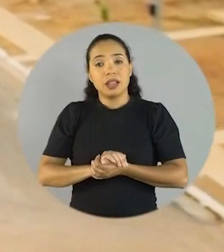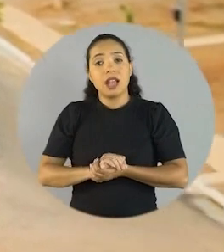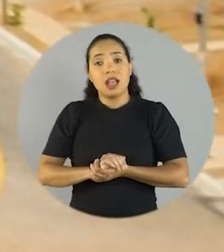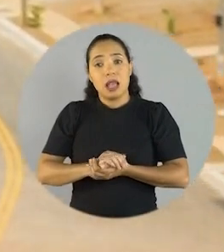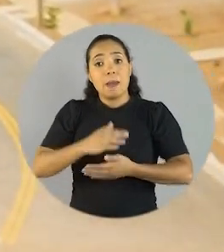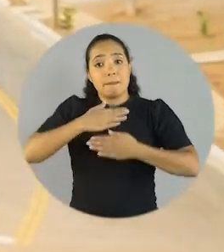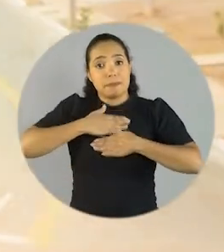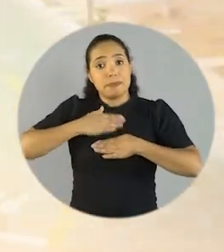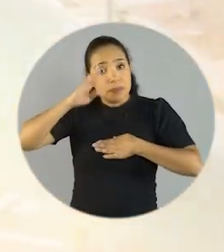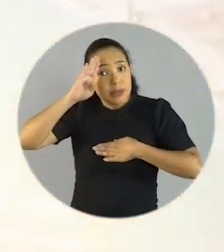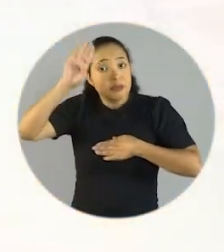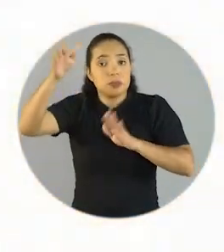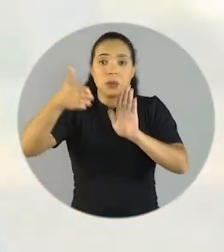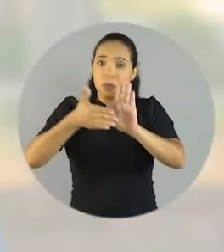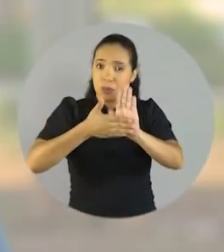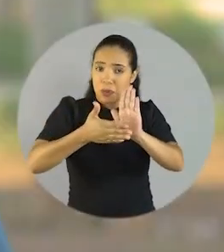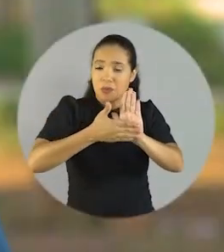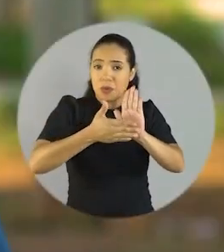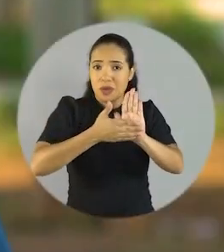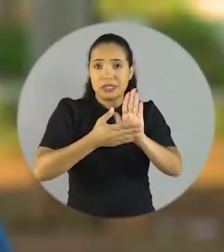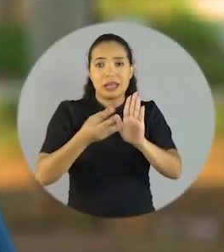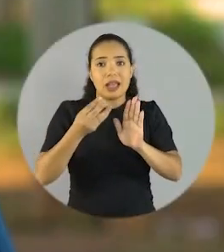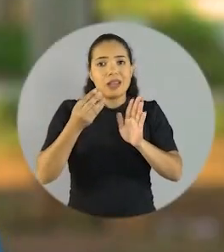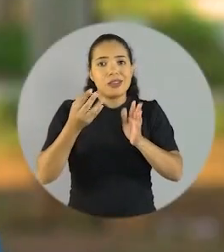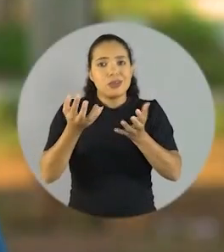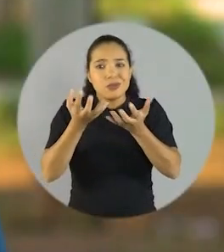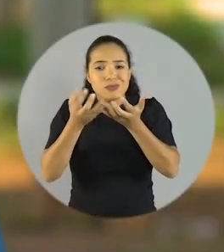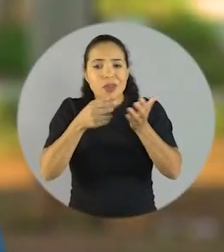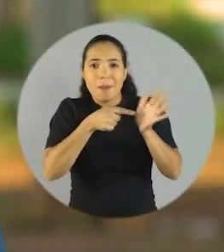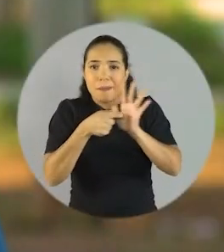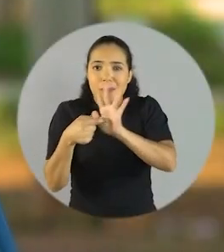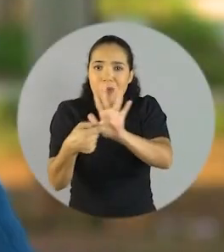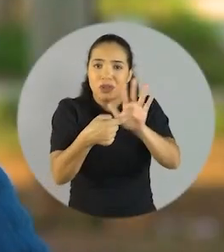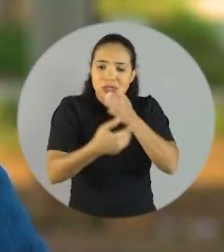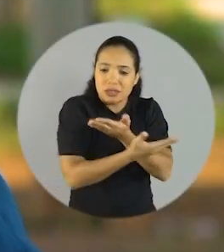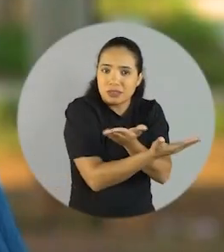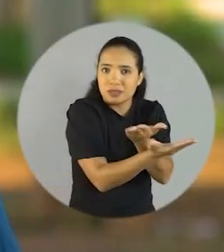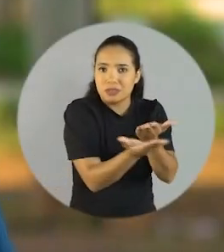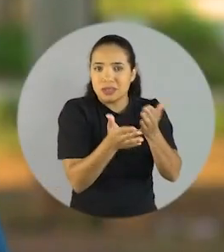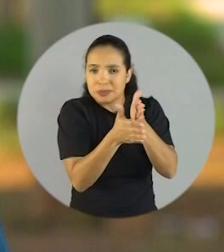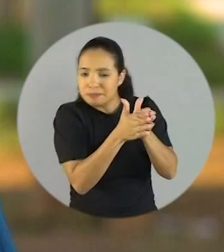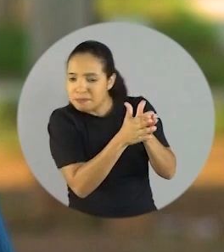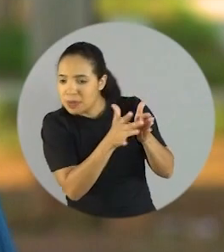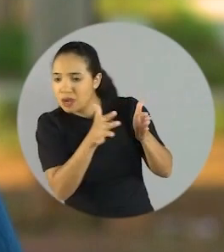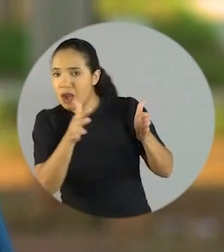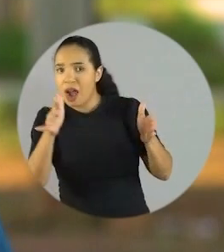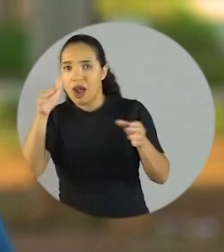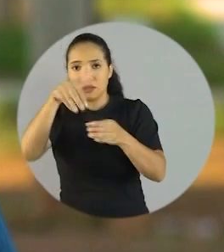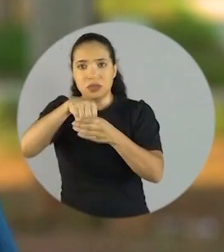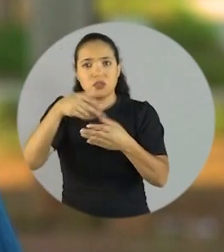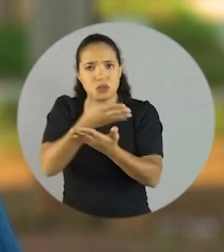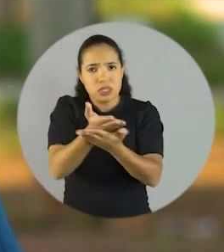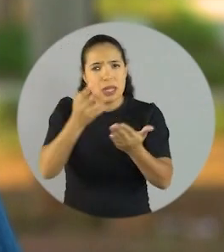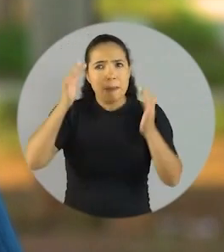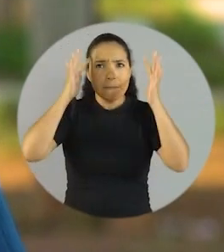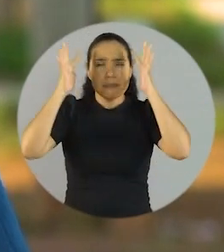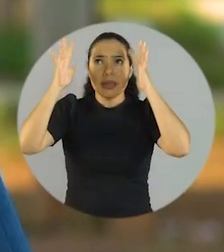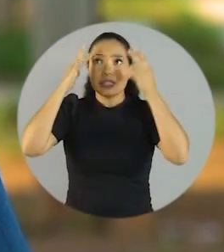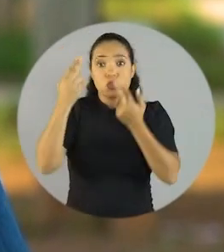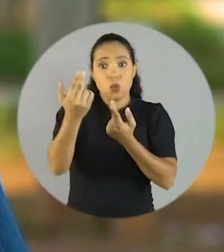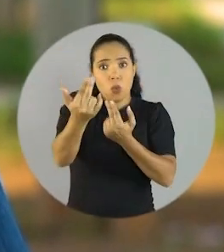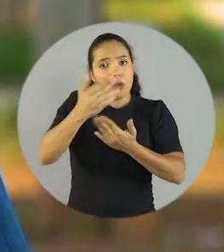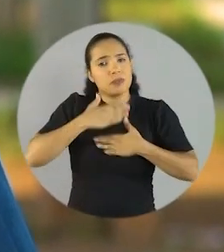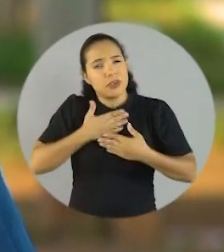E esta é a minha principal proposta. Foi isso que eu tentei mostrar durante toda a minha campanha. E se você